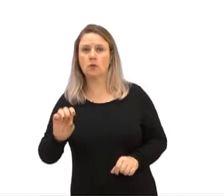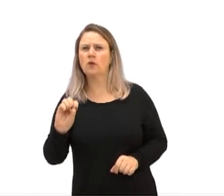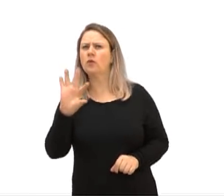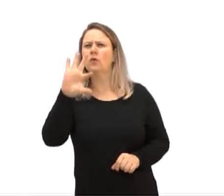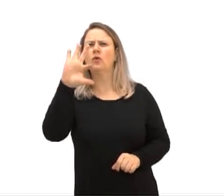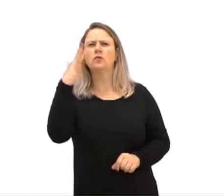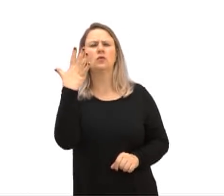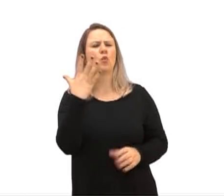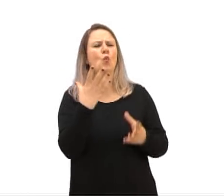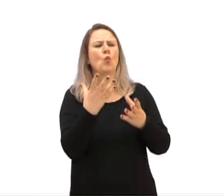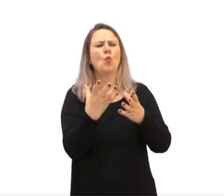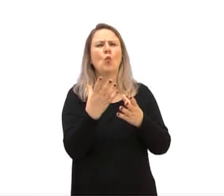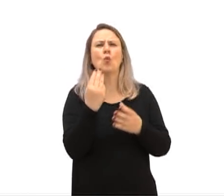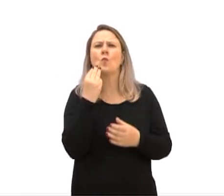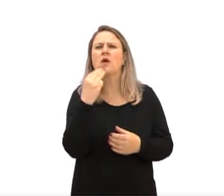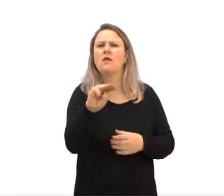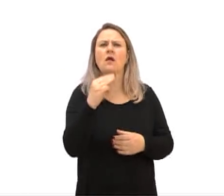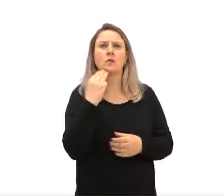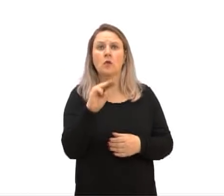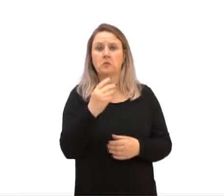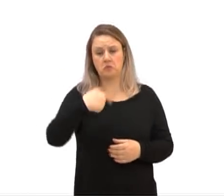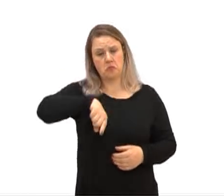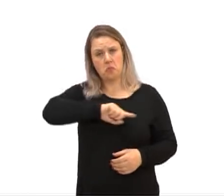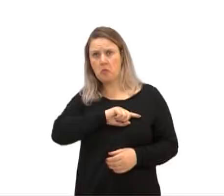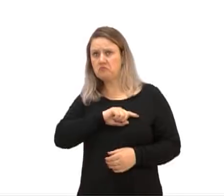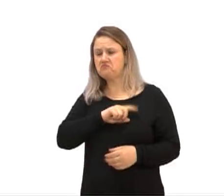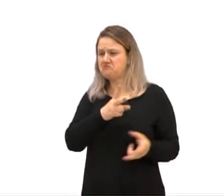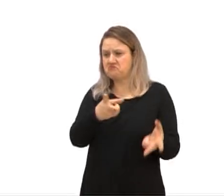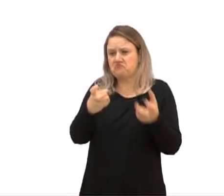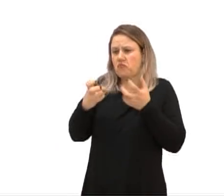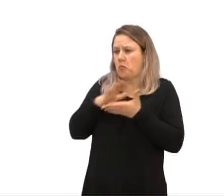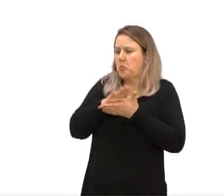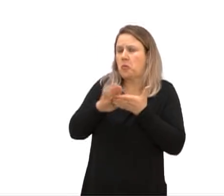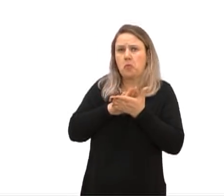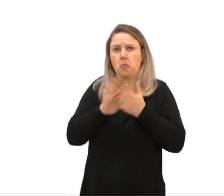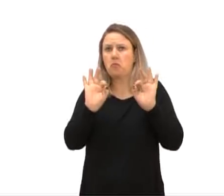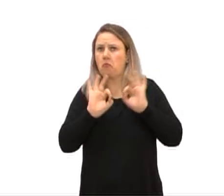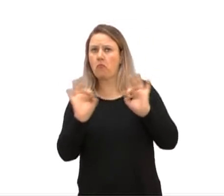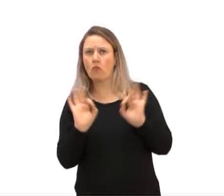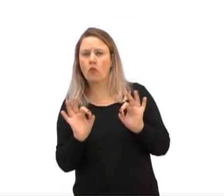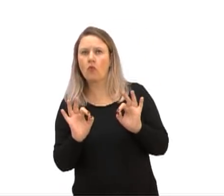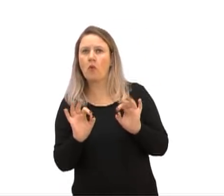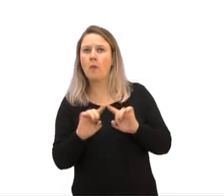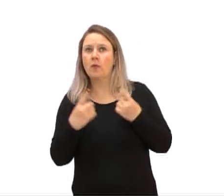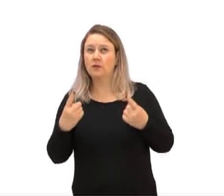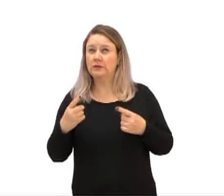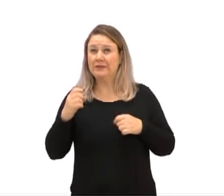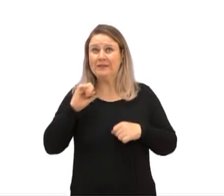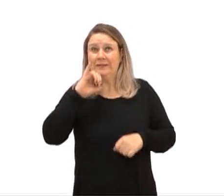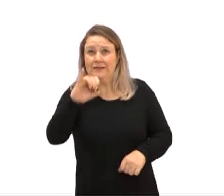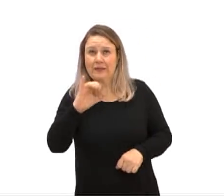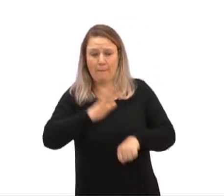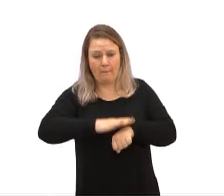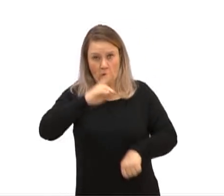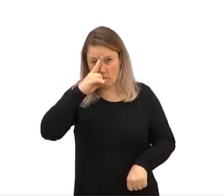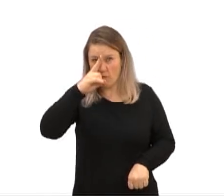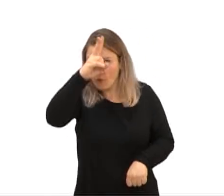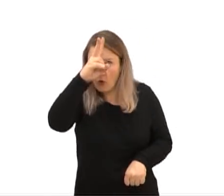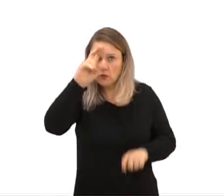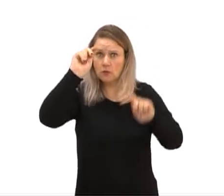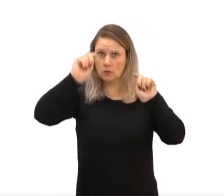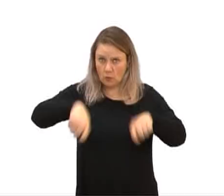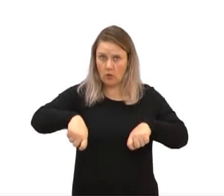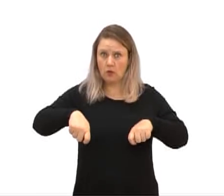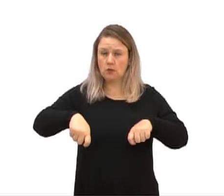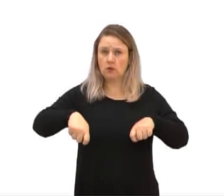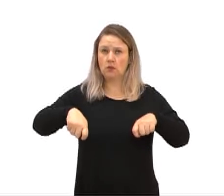de pequenos terremotos que as pessoas nem percebem. Porém, quando essas vibrações são mais intensas, podem provocar transformações